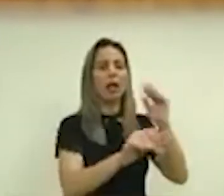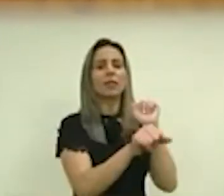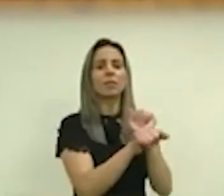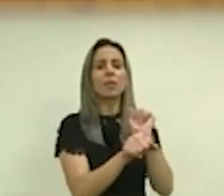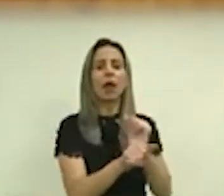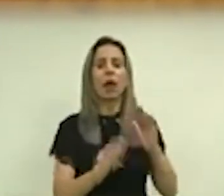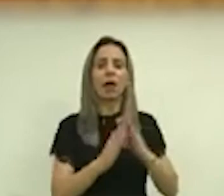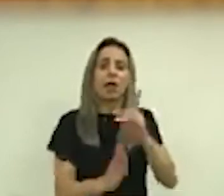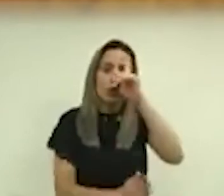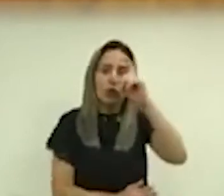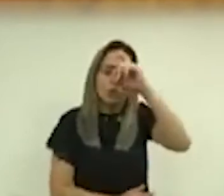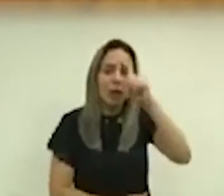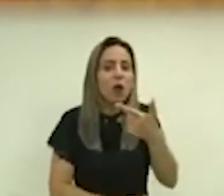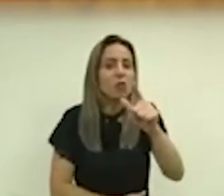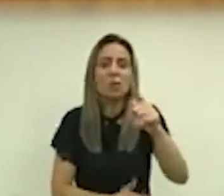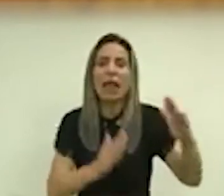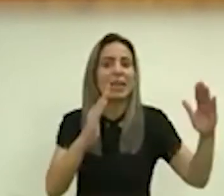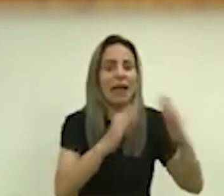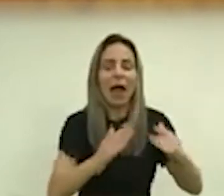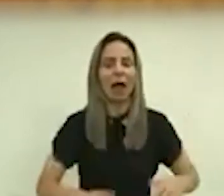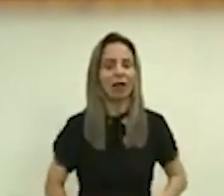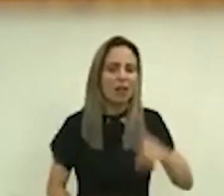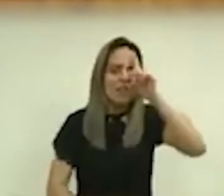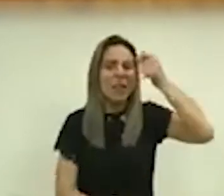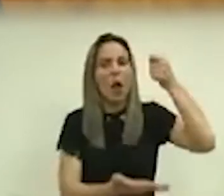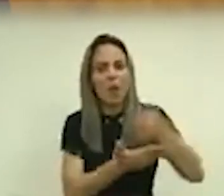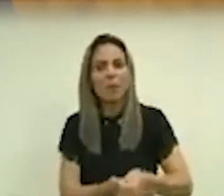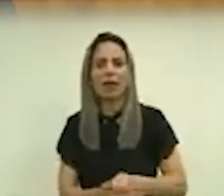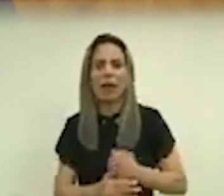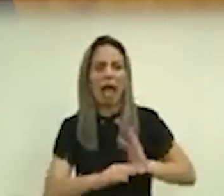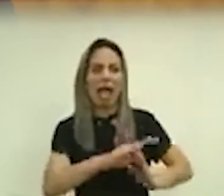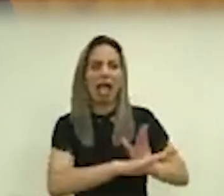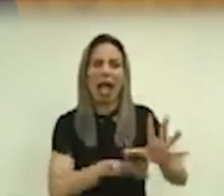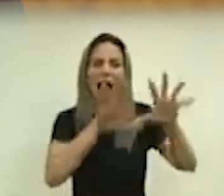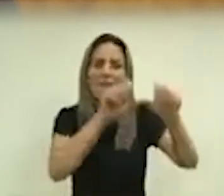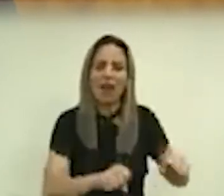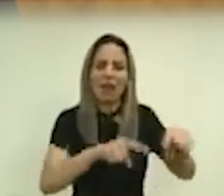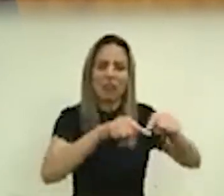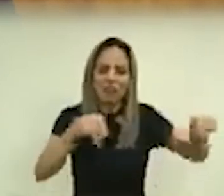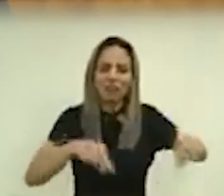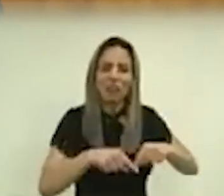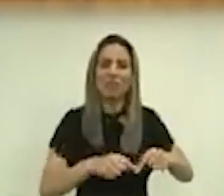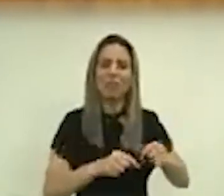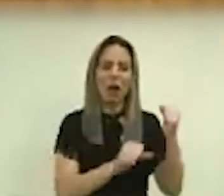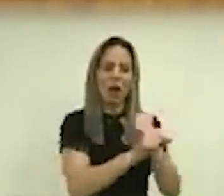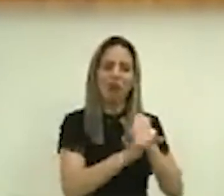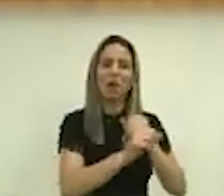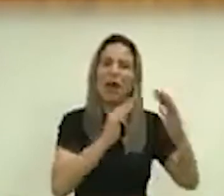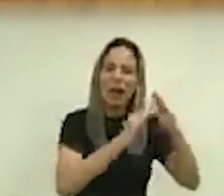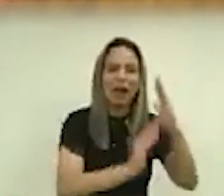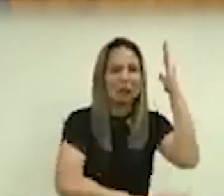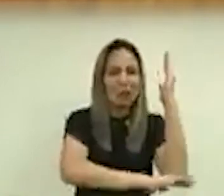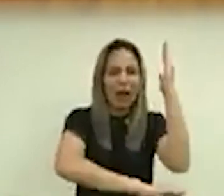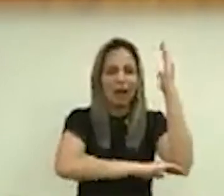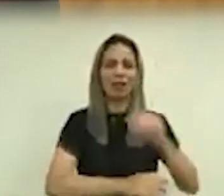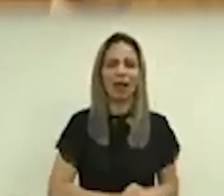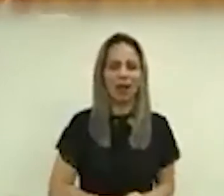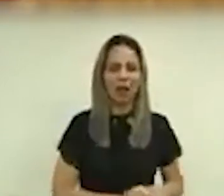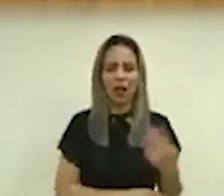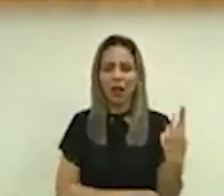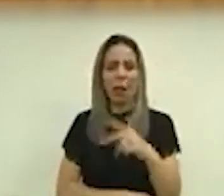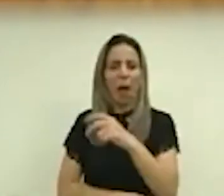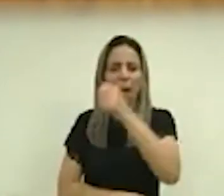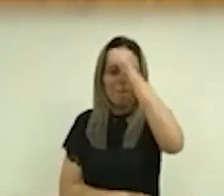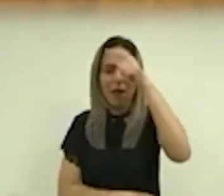Dulce, enquanto você não tem casa, você é obrigado a invadir os mangues da nossa cidade para fazer um barraquinho para morar, enquanto eles